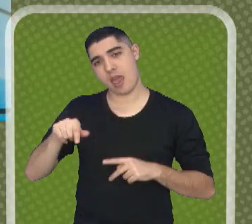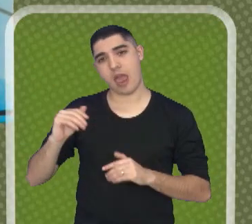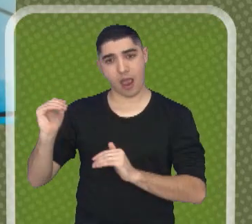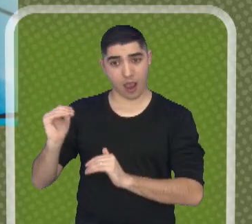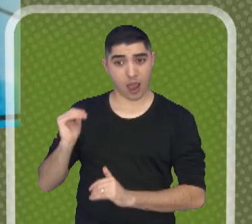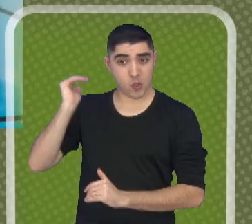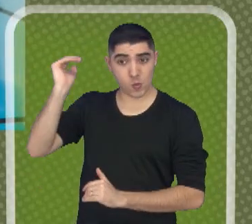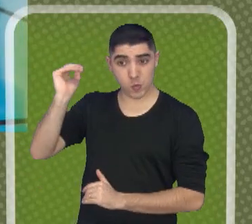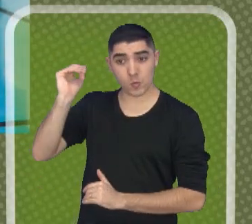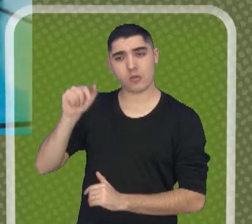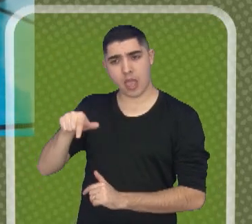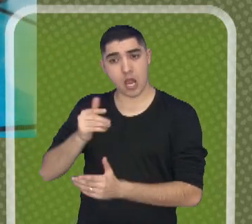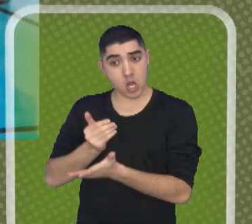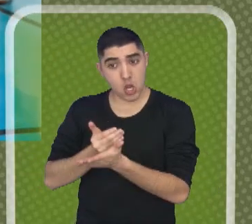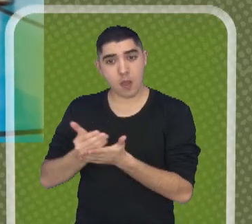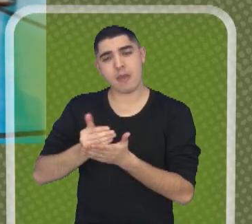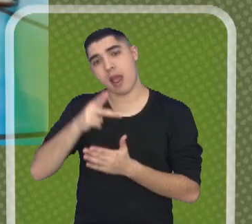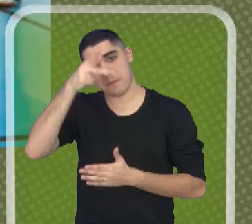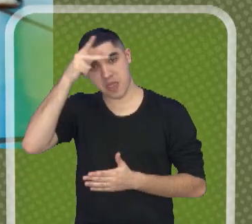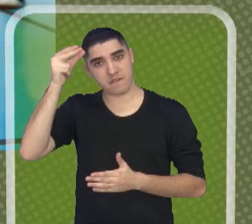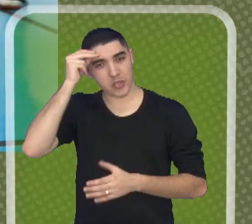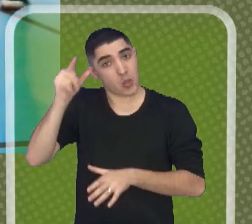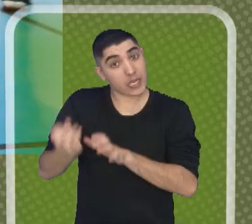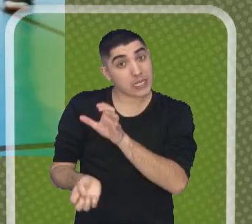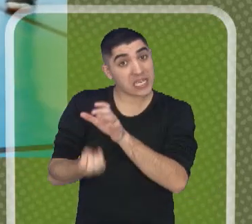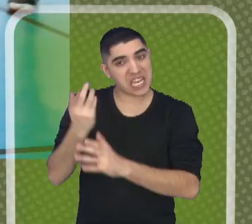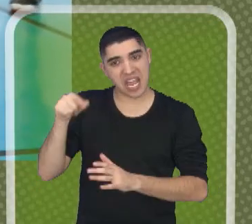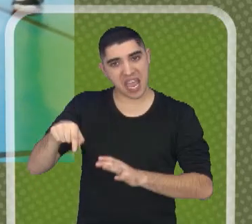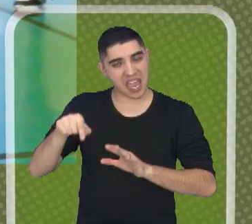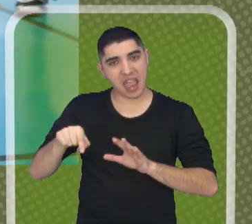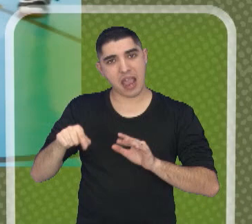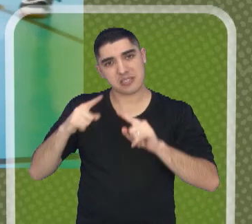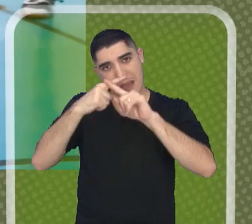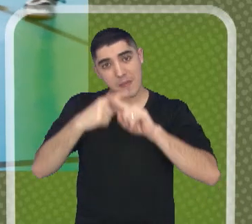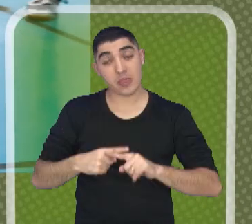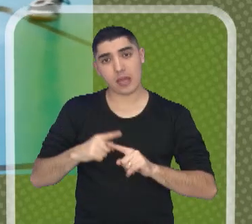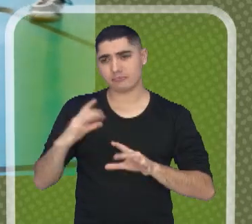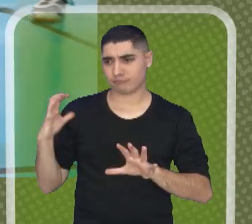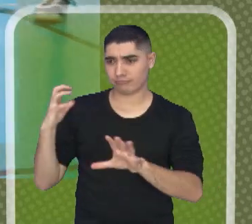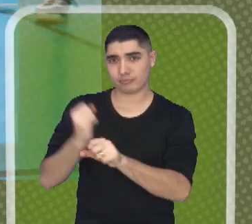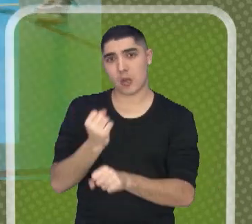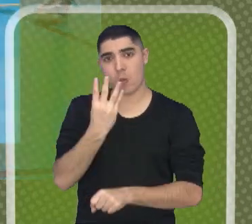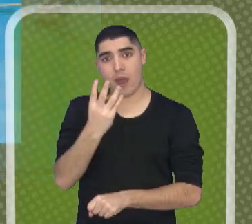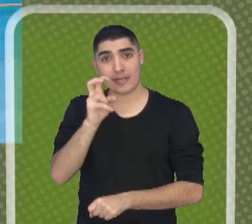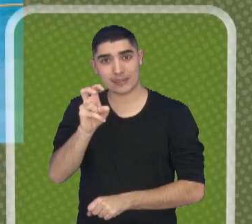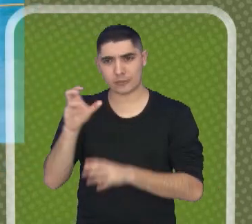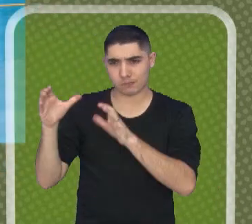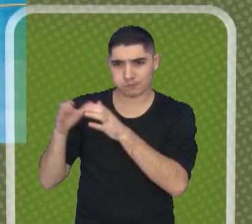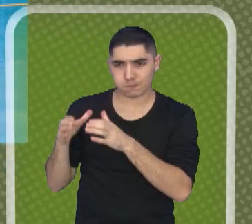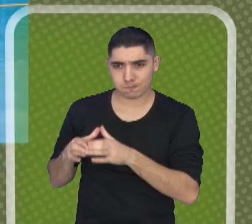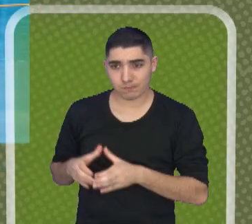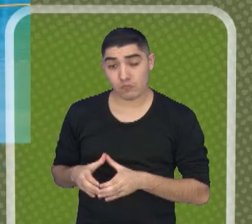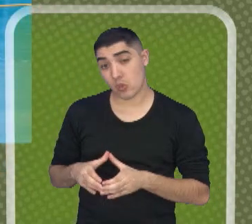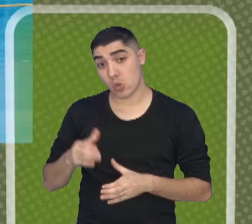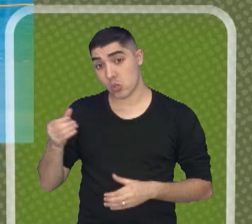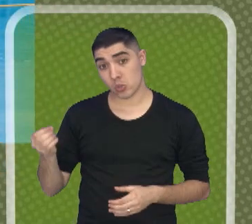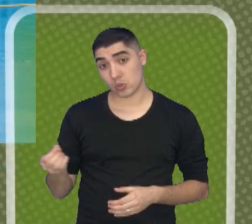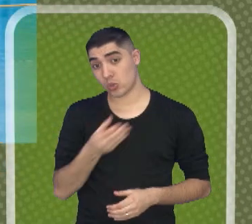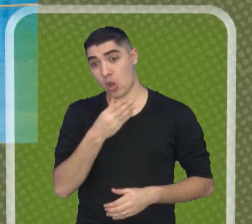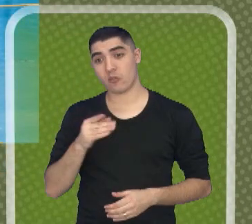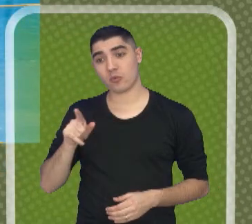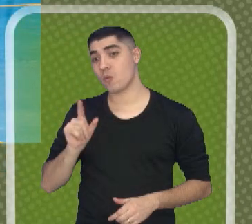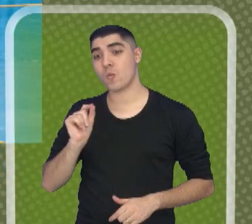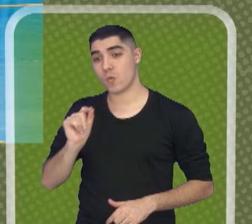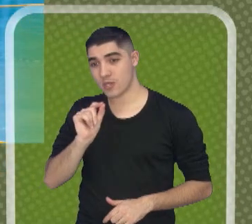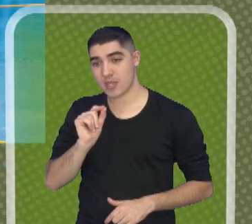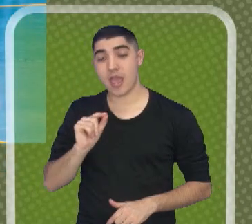adulto, que é promovido pela Prefeitura e terá a participação de 45 equipes. A novidade desta segunda edição